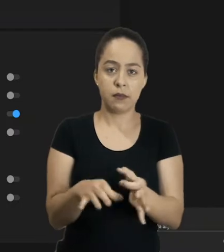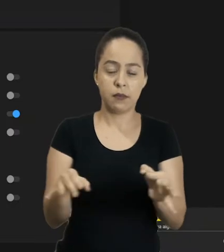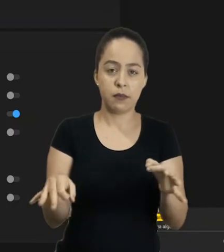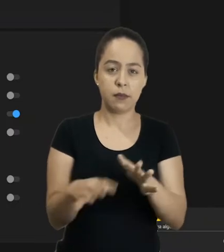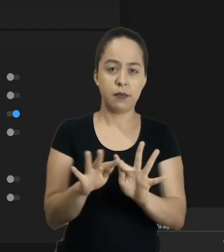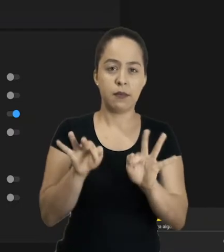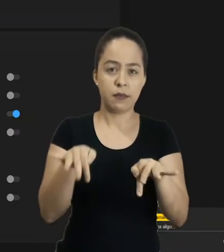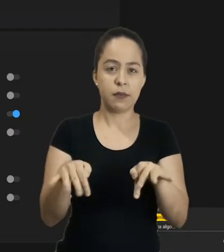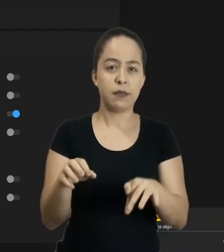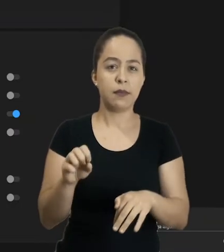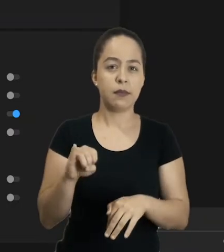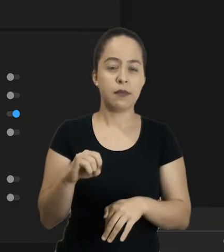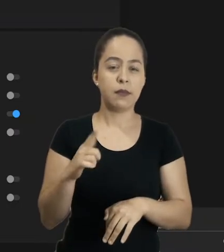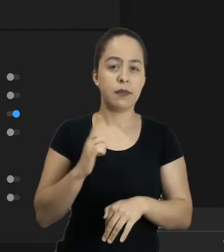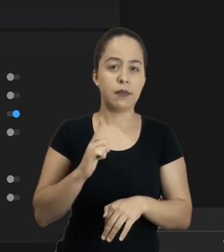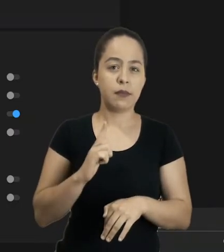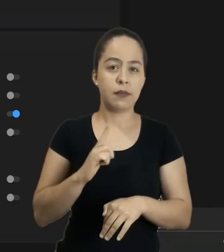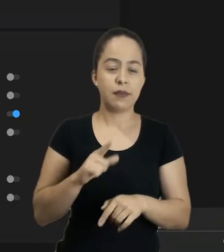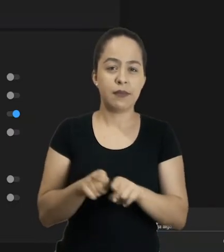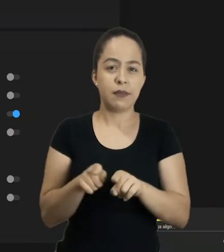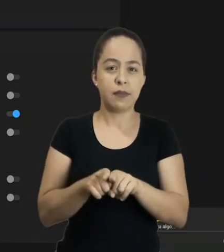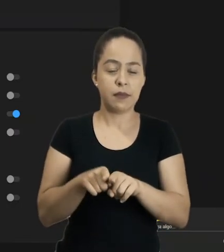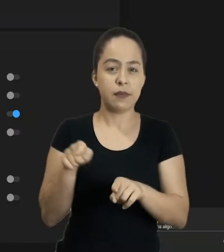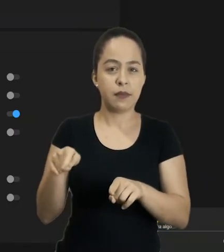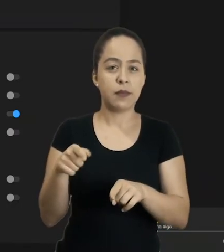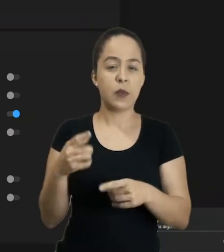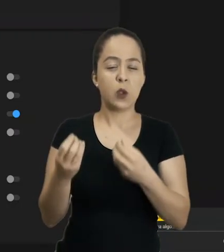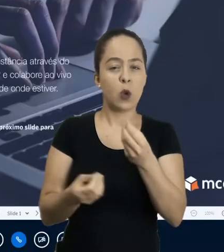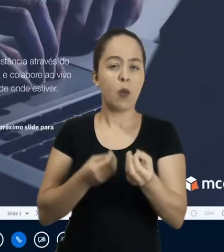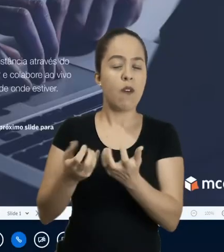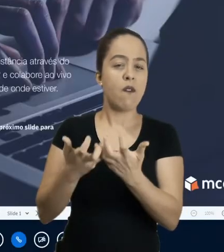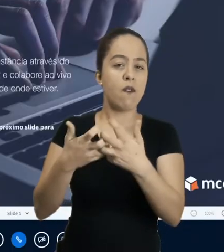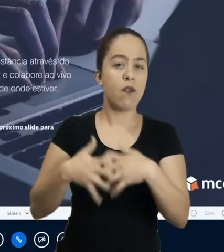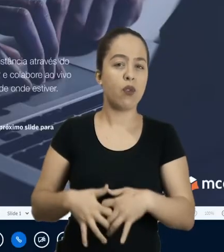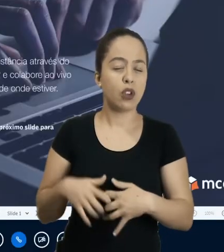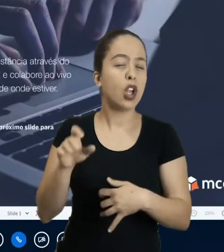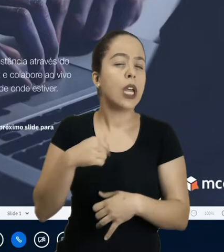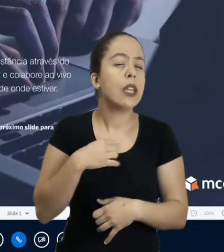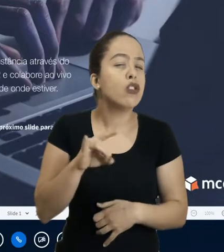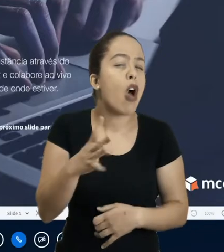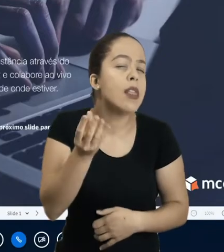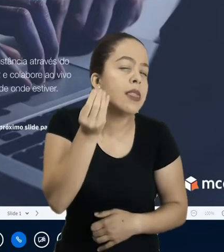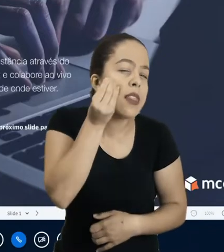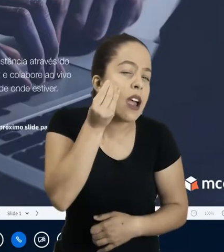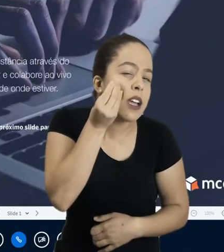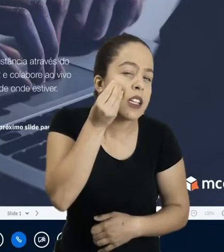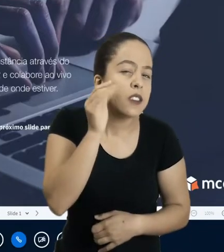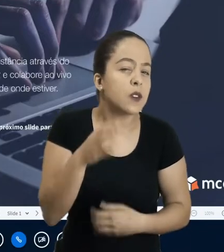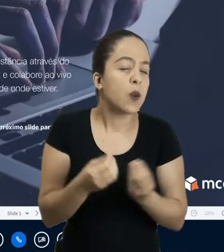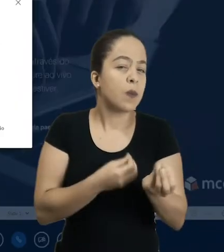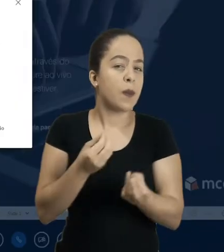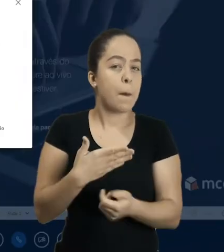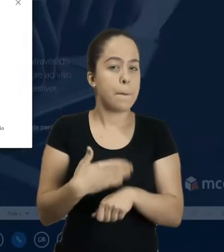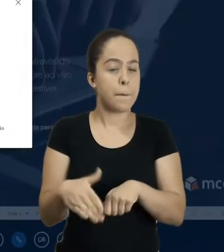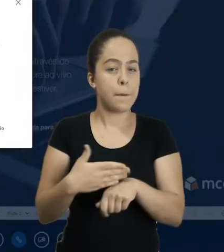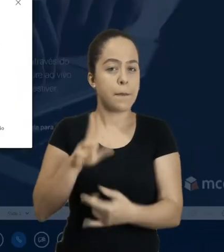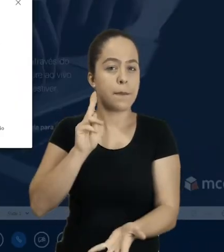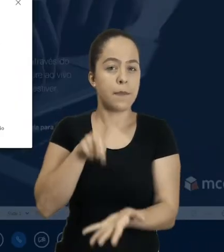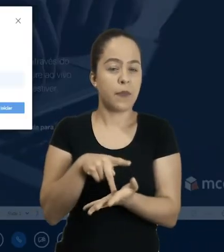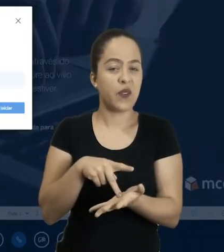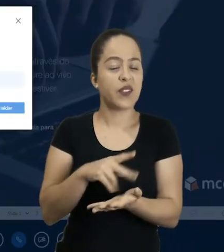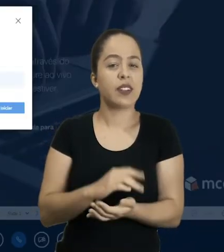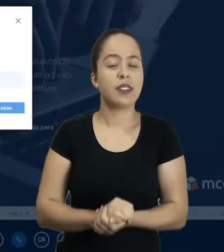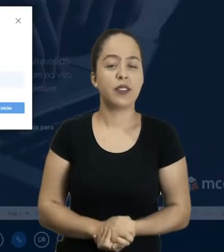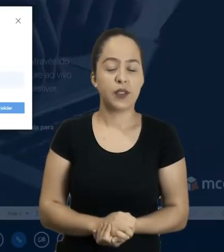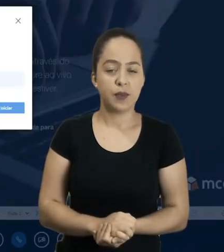para encerrar. Eu vou fazer um teste aqui para mostrar como funciona na prática. De novo. Transmitir